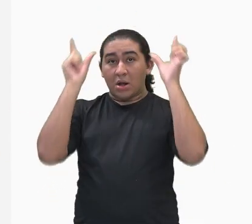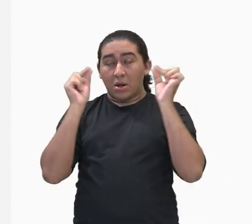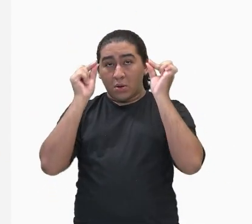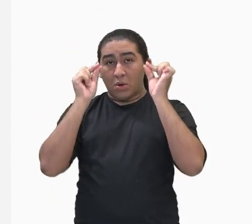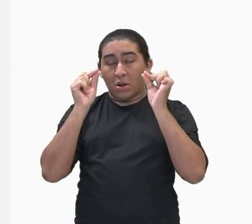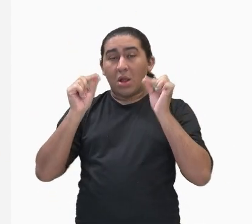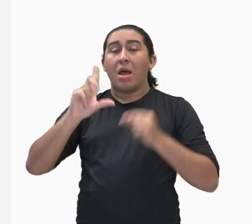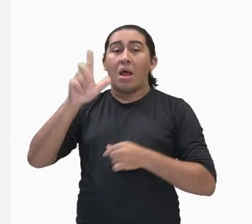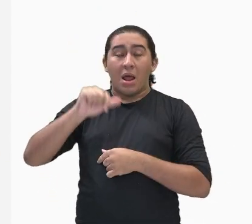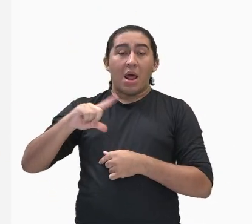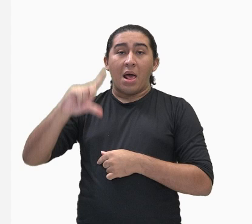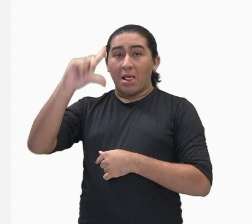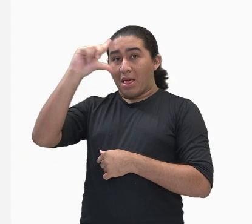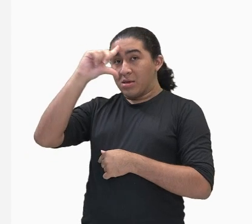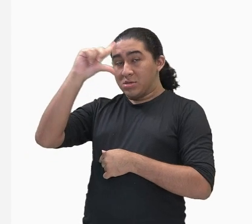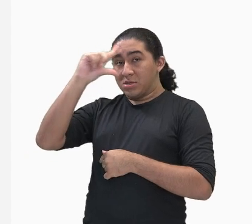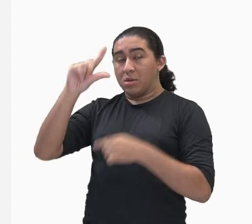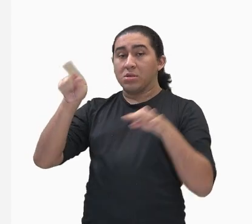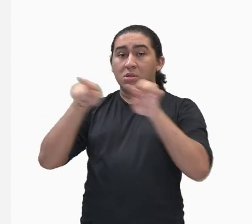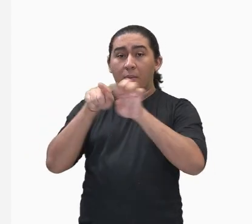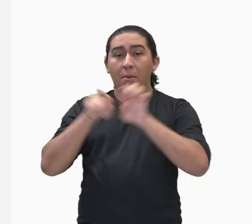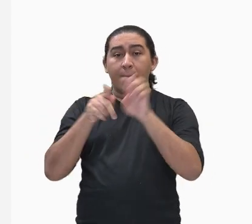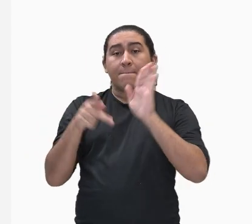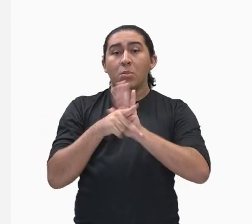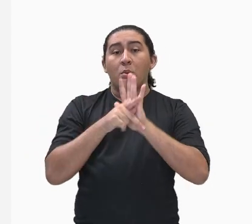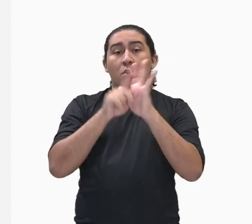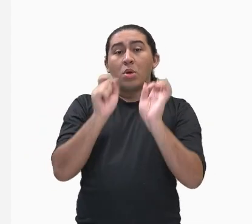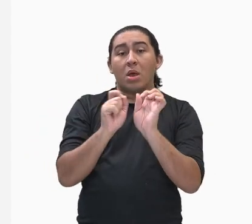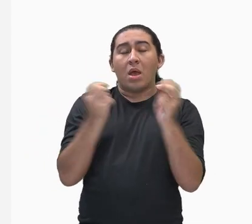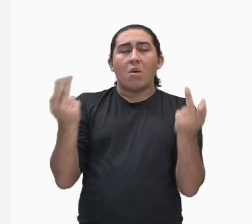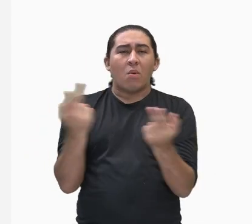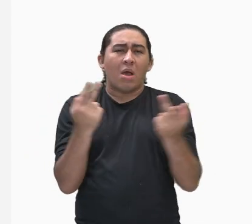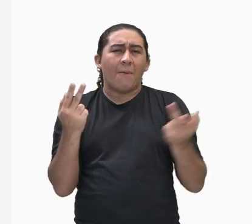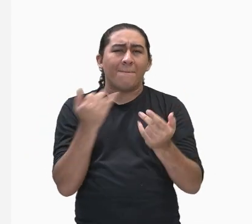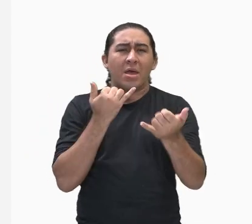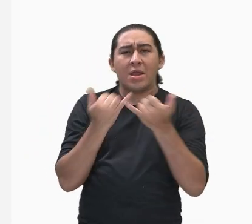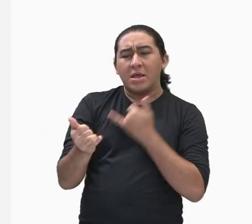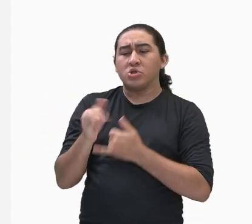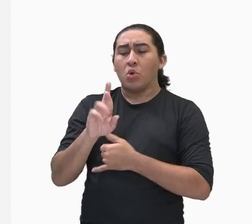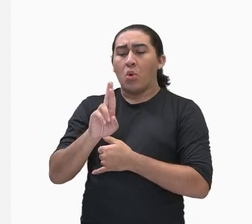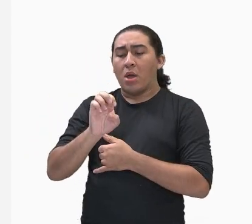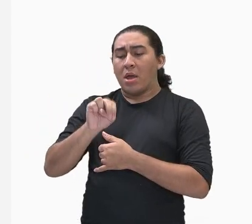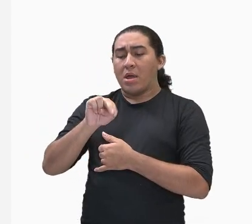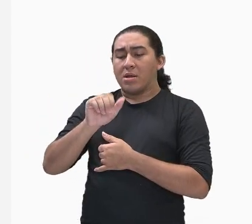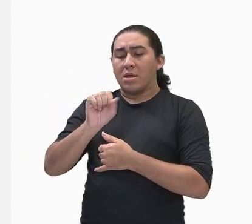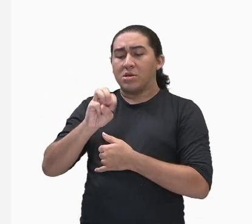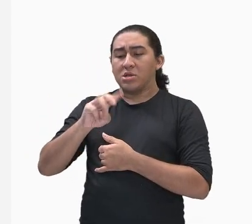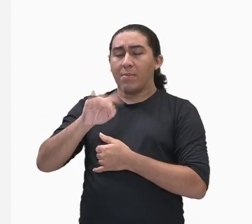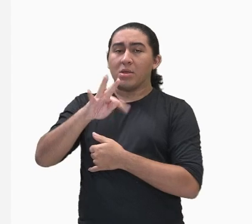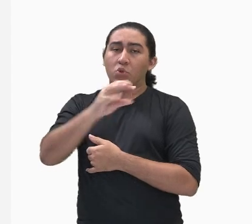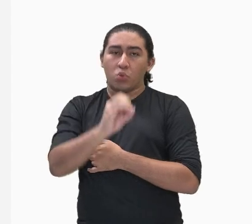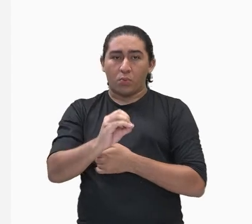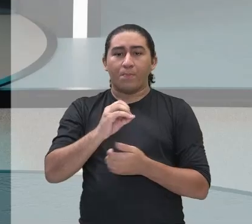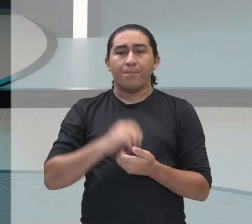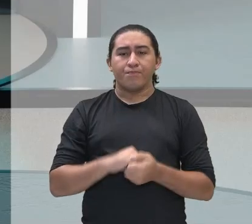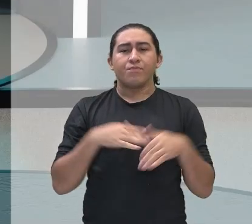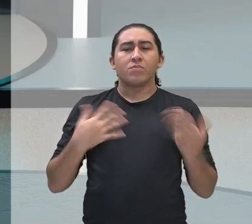aos moldes do que propunha o Renascimento. Então, se aqui o que